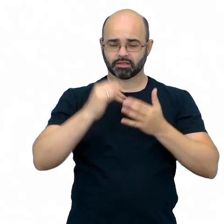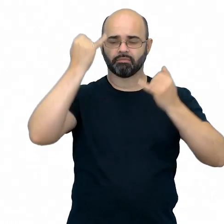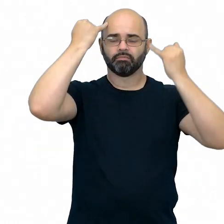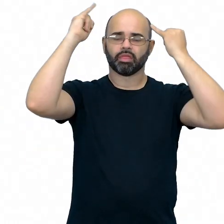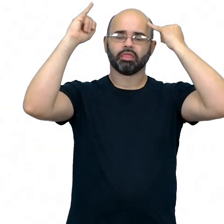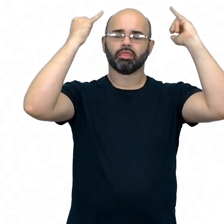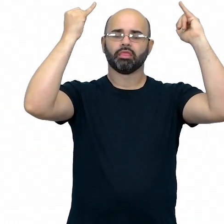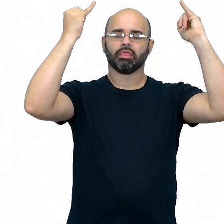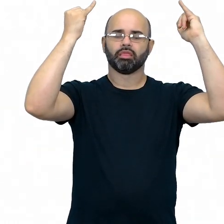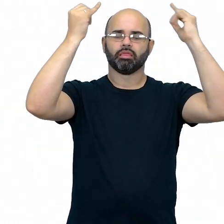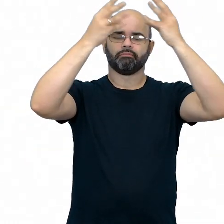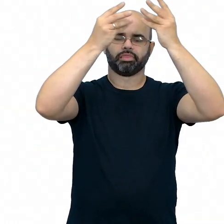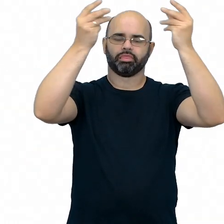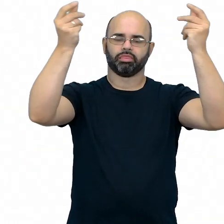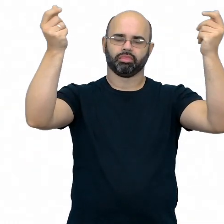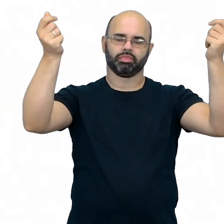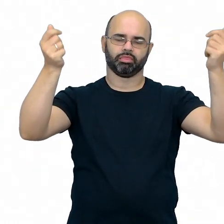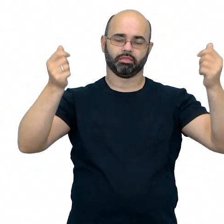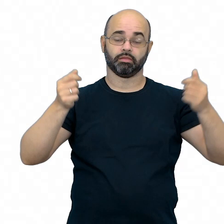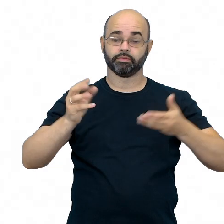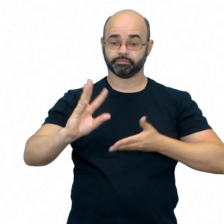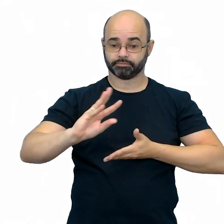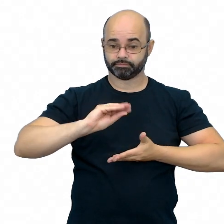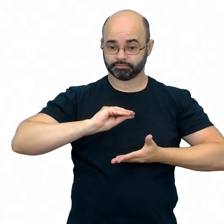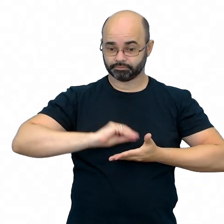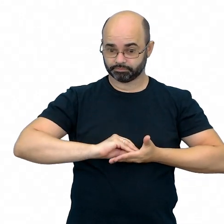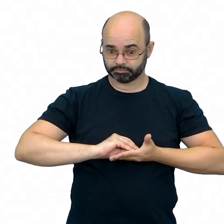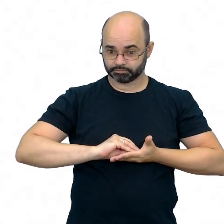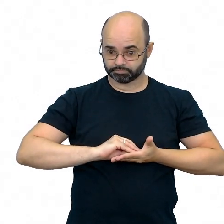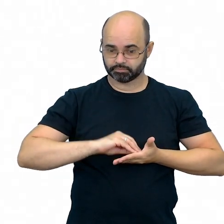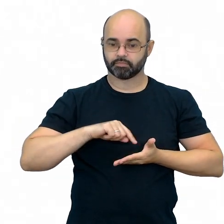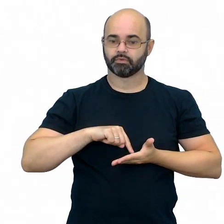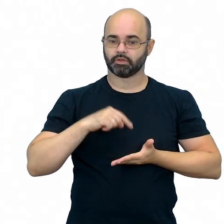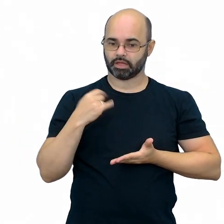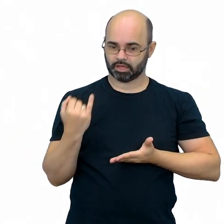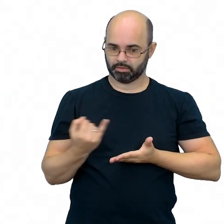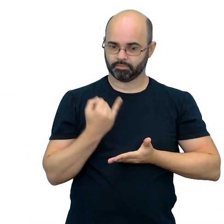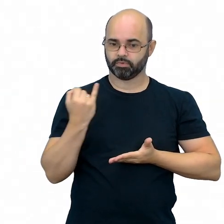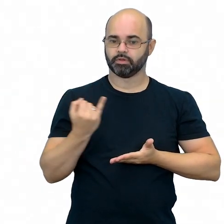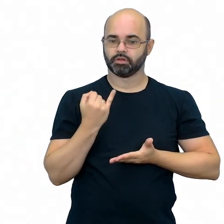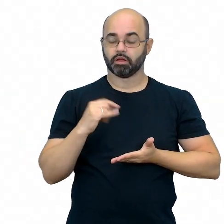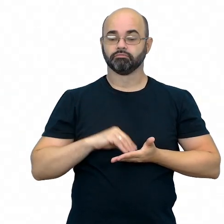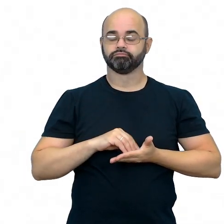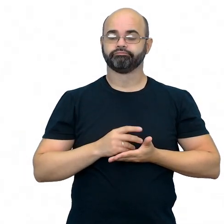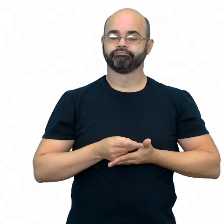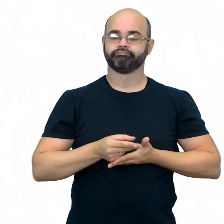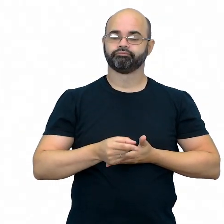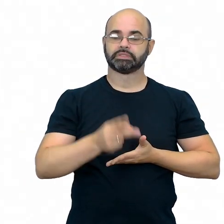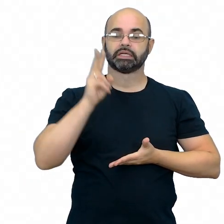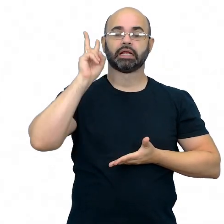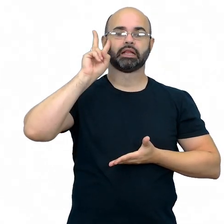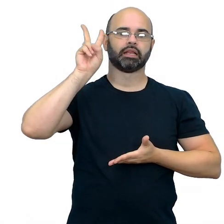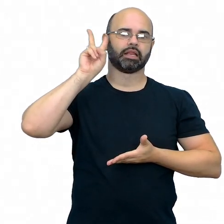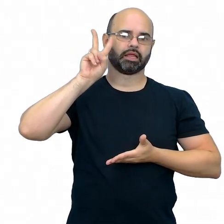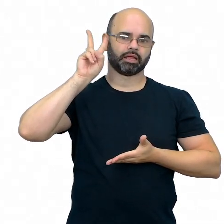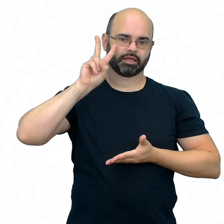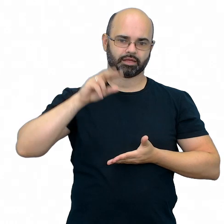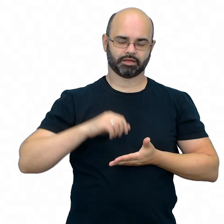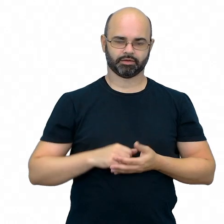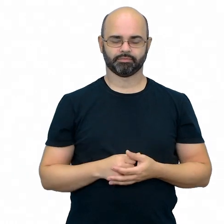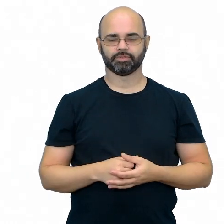né? Trazer tudo isso para o contexto da sala de aula, tentando ouvir,